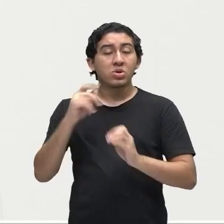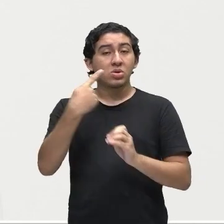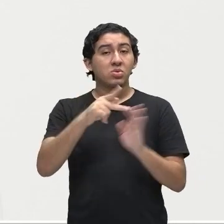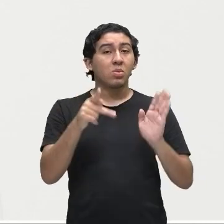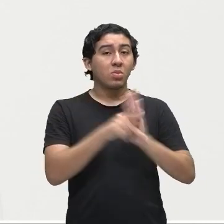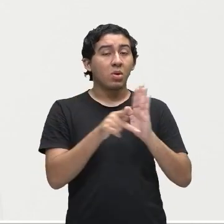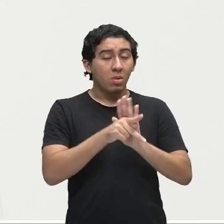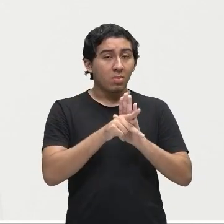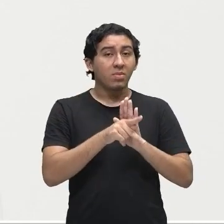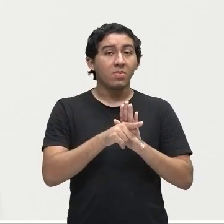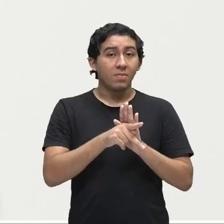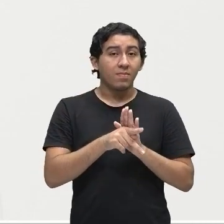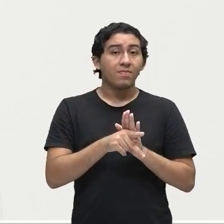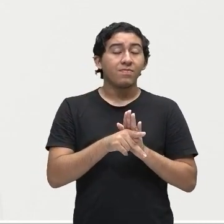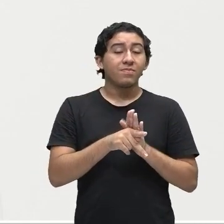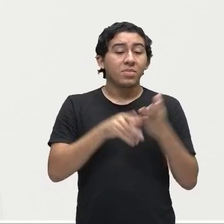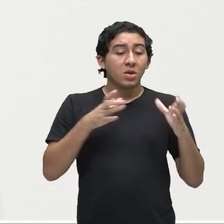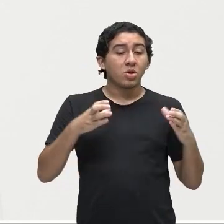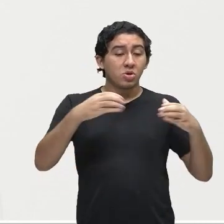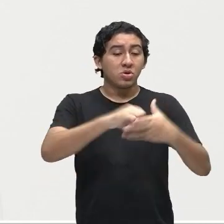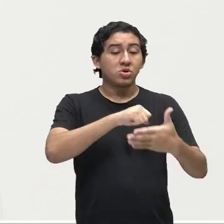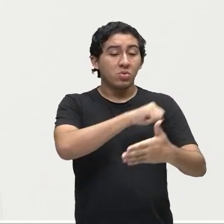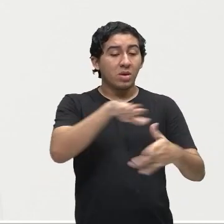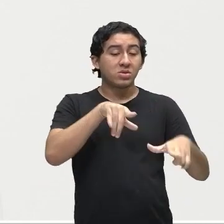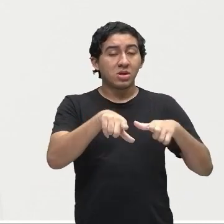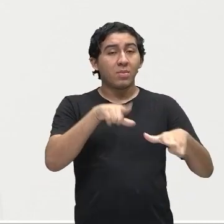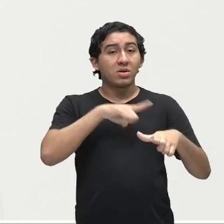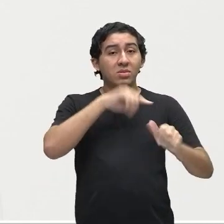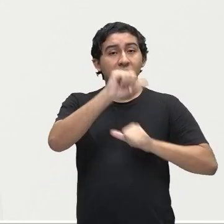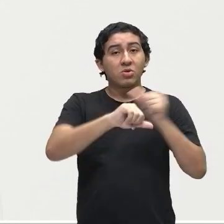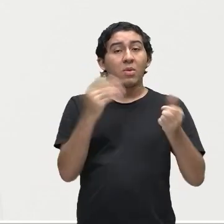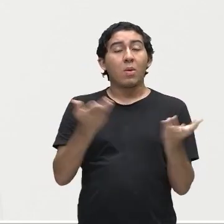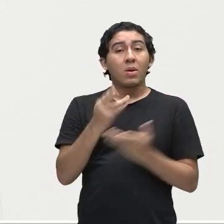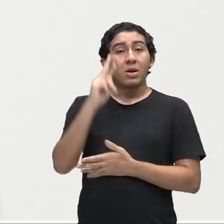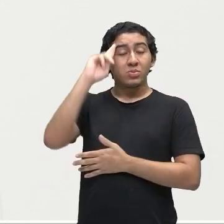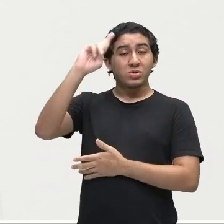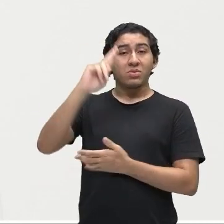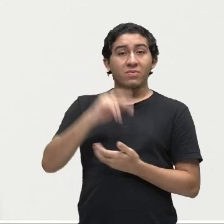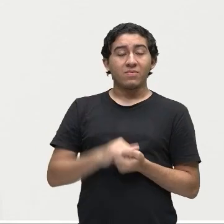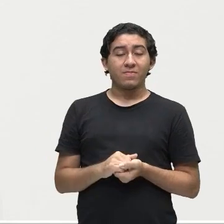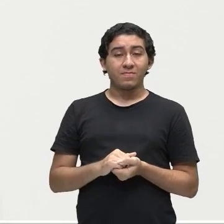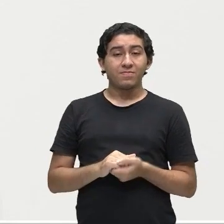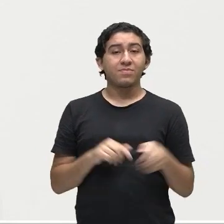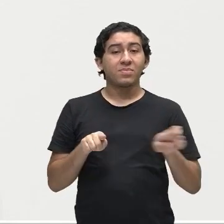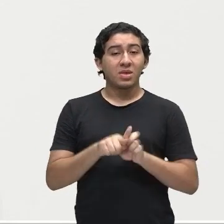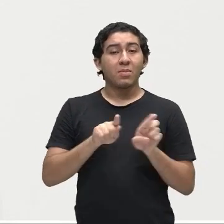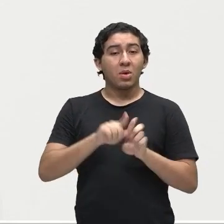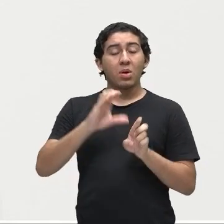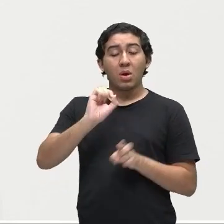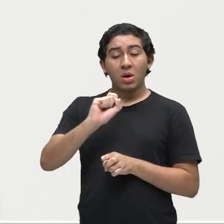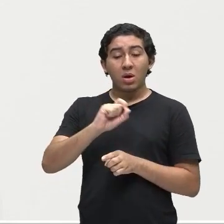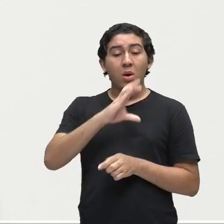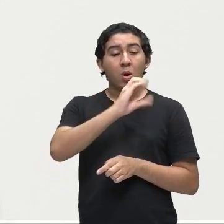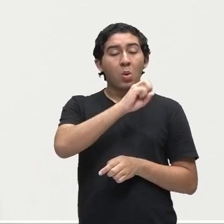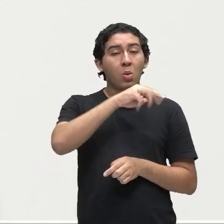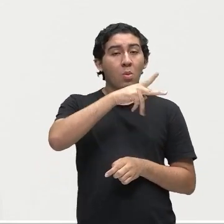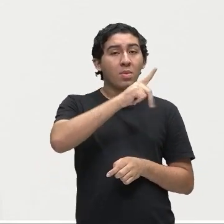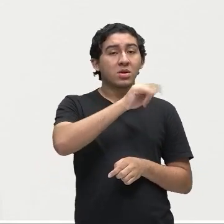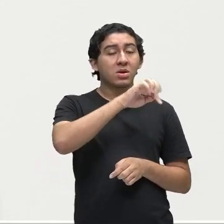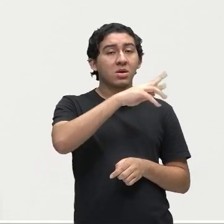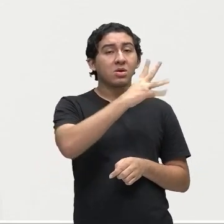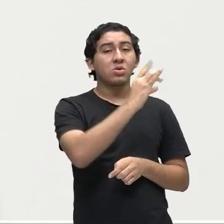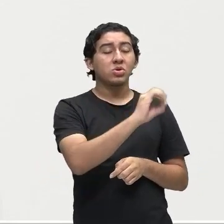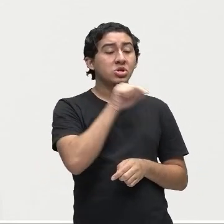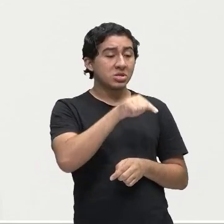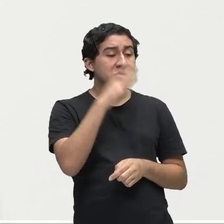um mestre. Então, vejam que o companheiro ele era aquele artesão que já sabia produzir, fazer